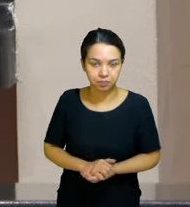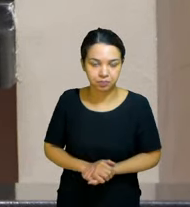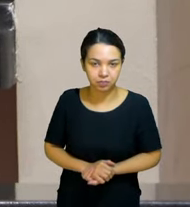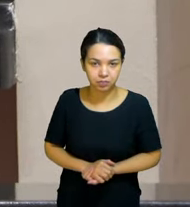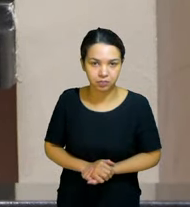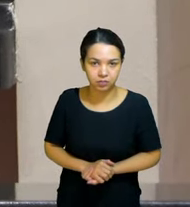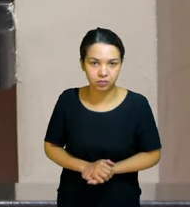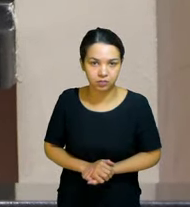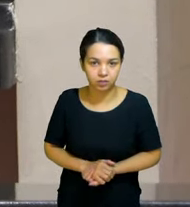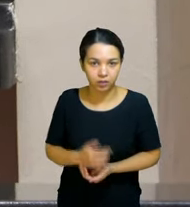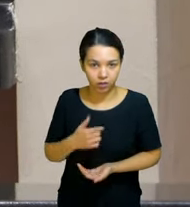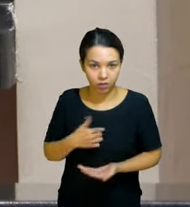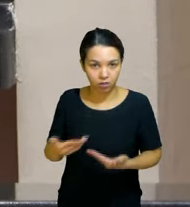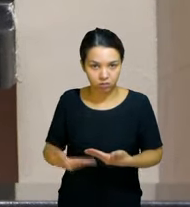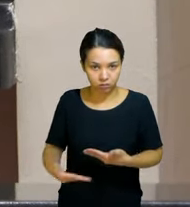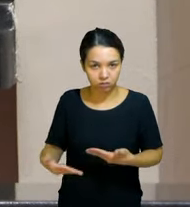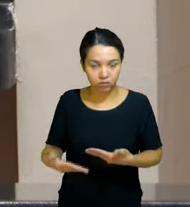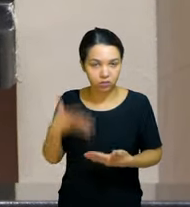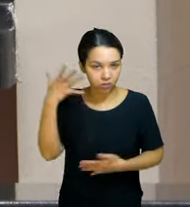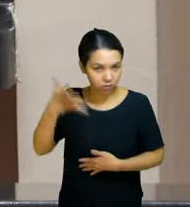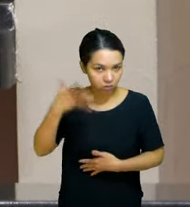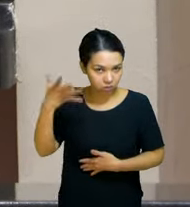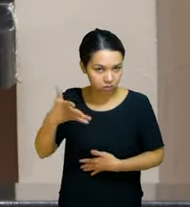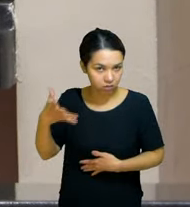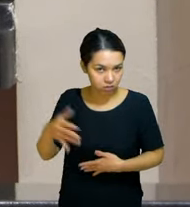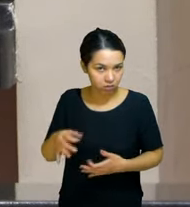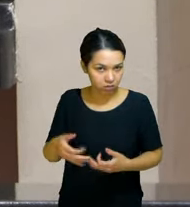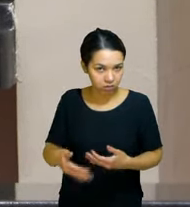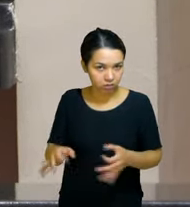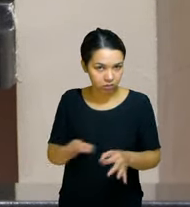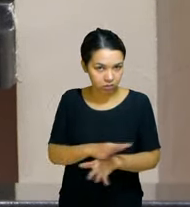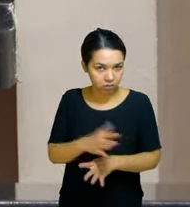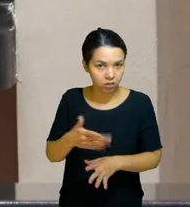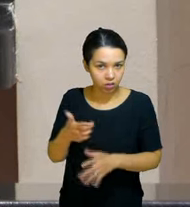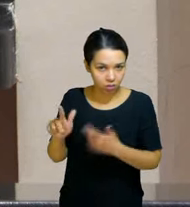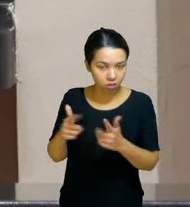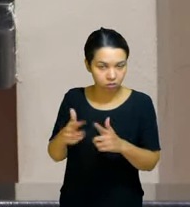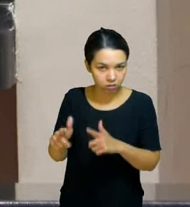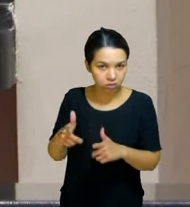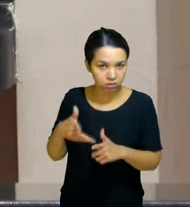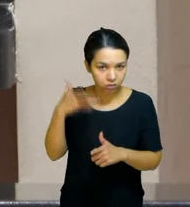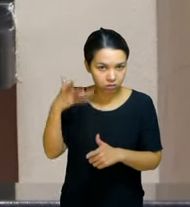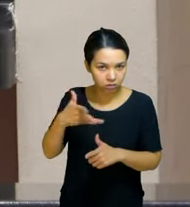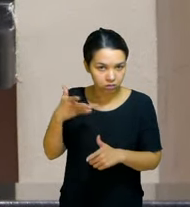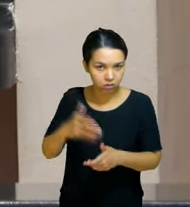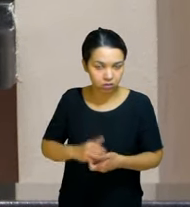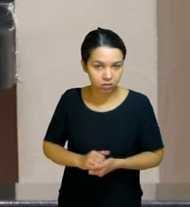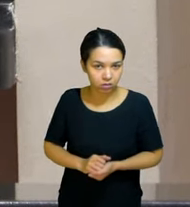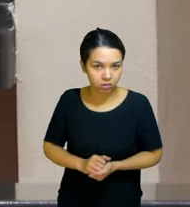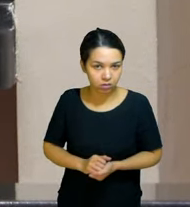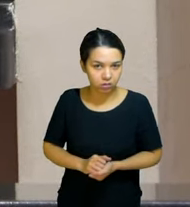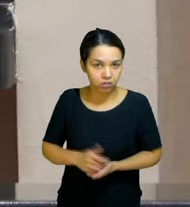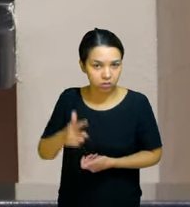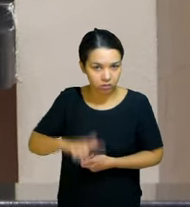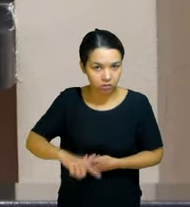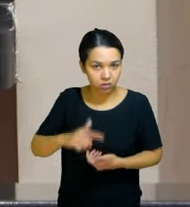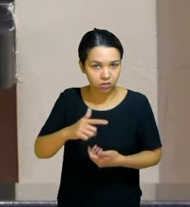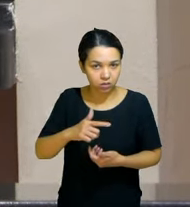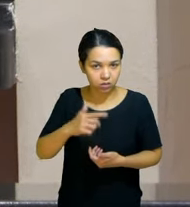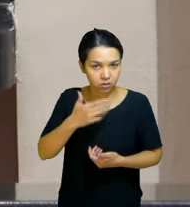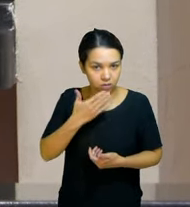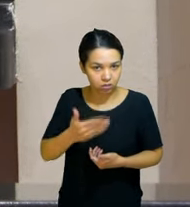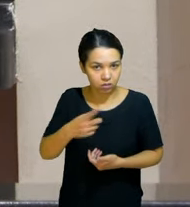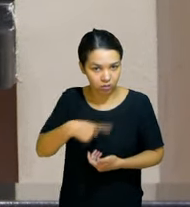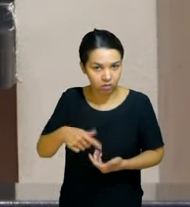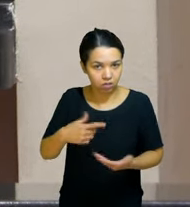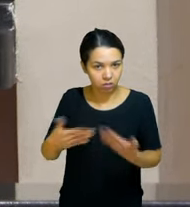eu termino aqui essas minhas falas, acho que teremos outras, né? Mas, assim, mais uma vez eu peço, vamos conversar,